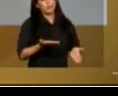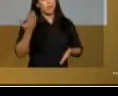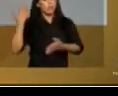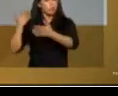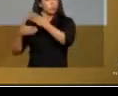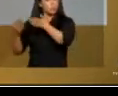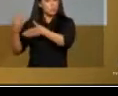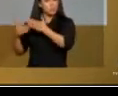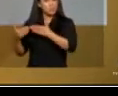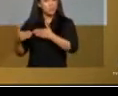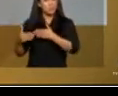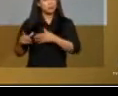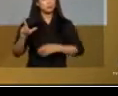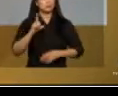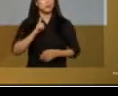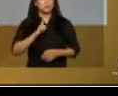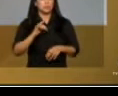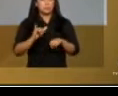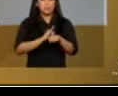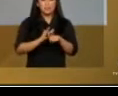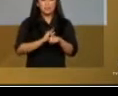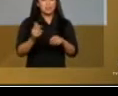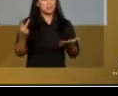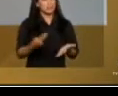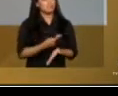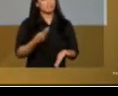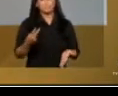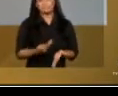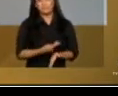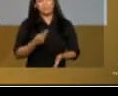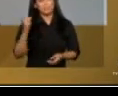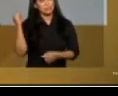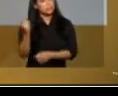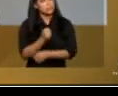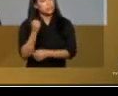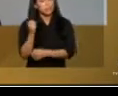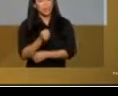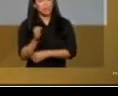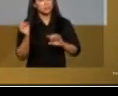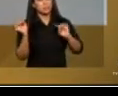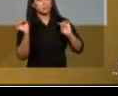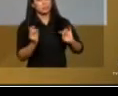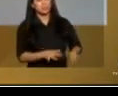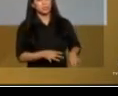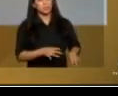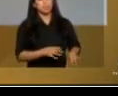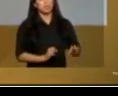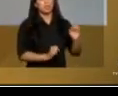um gravíssimo erro estratégico quando praticamente abandonaram a atividade de